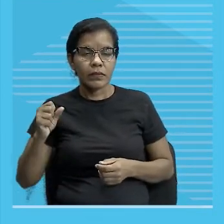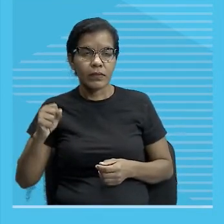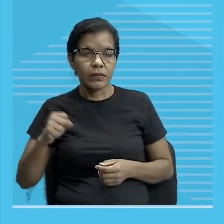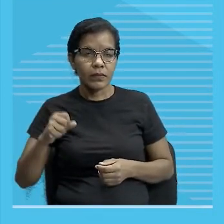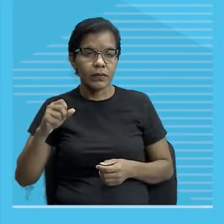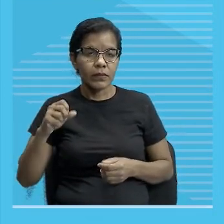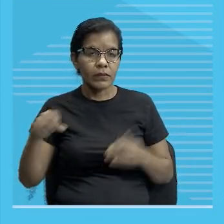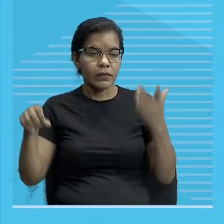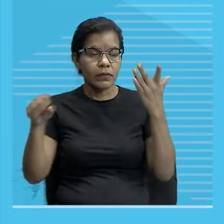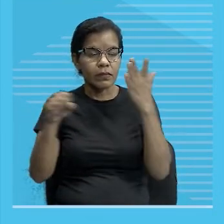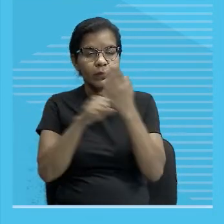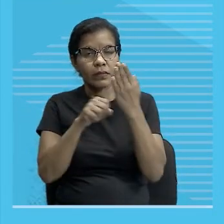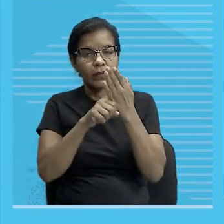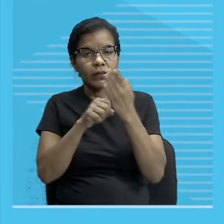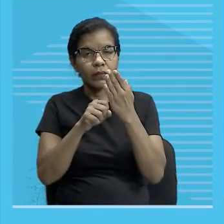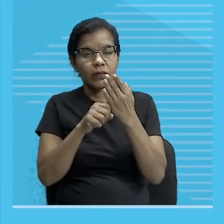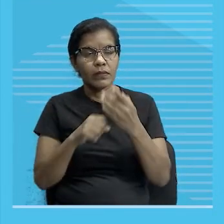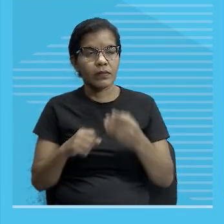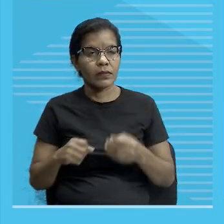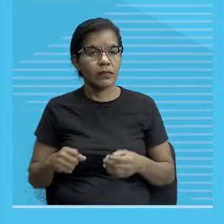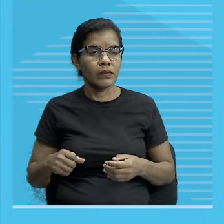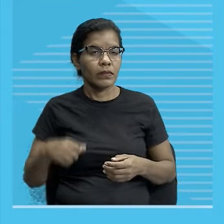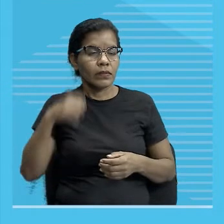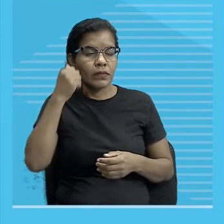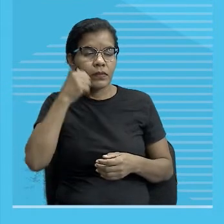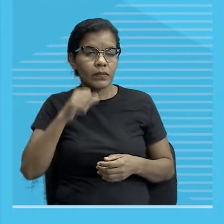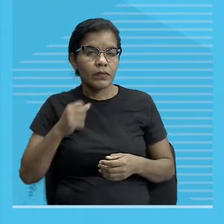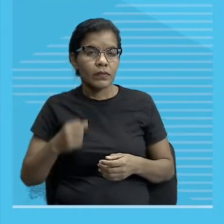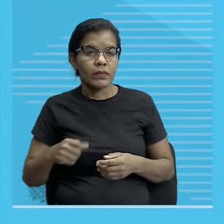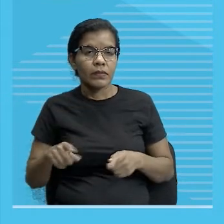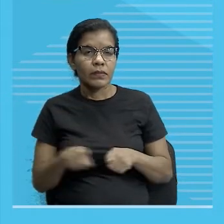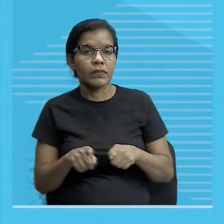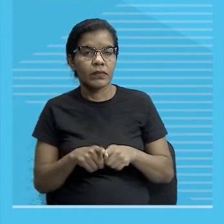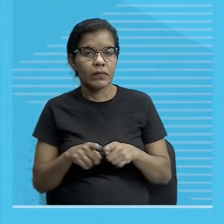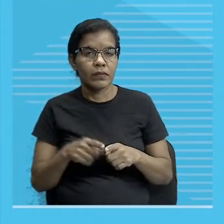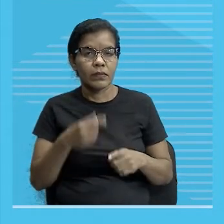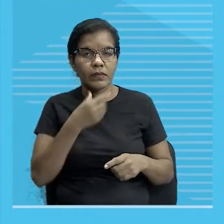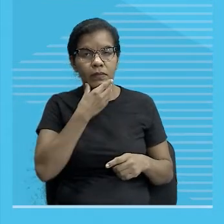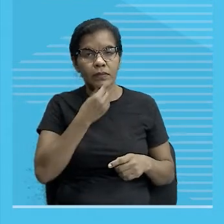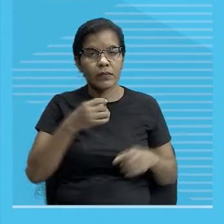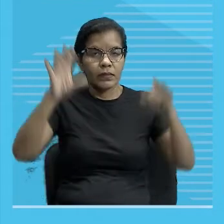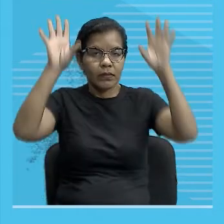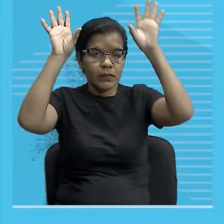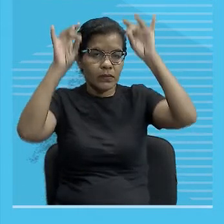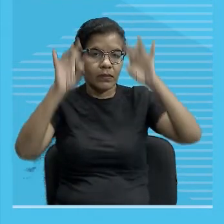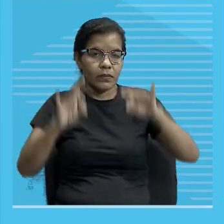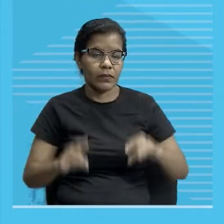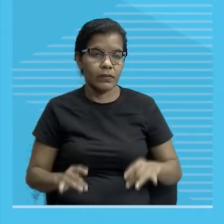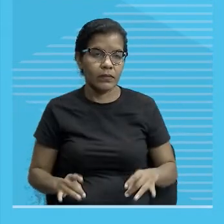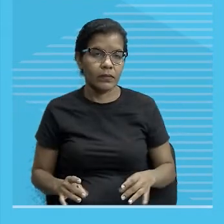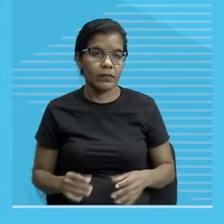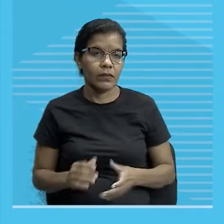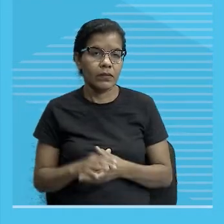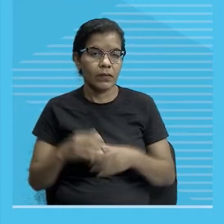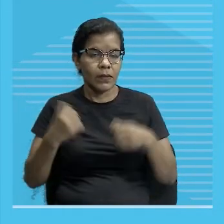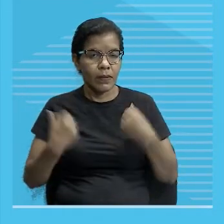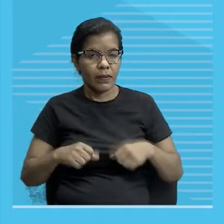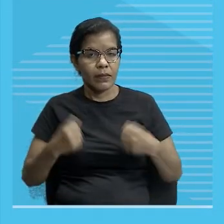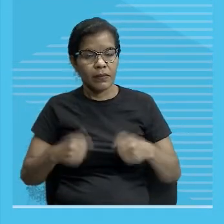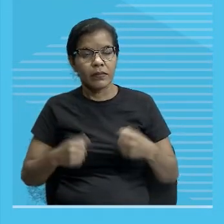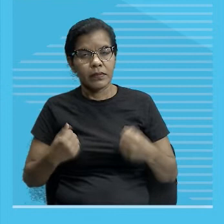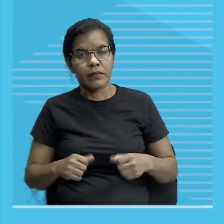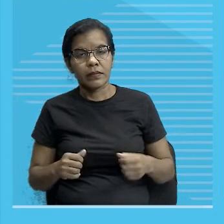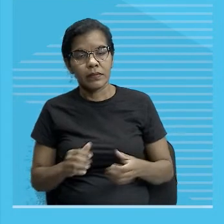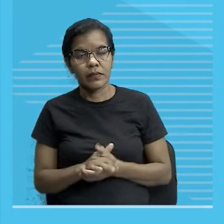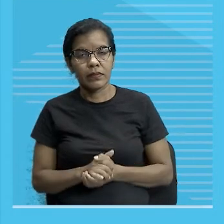ou subordinados, tanto feminino como masculino, especificados, eu pude, dessa